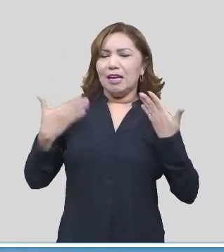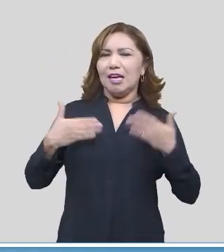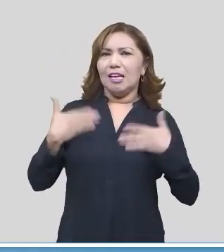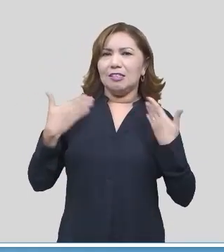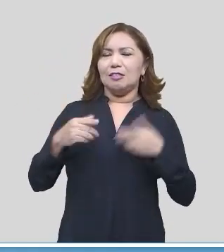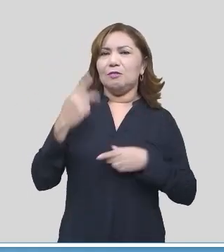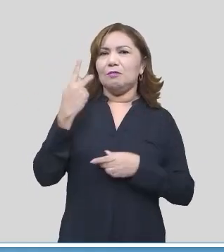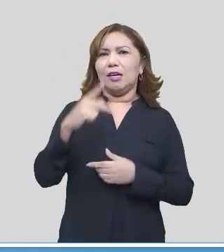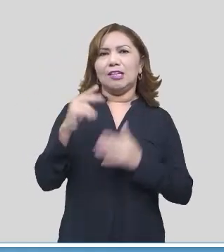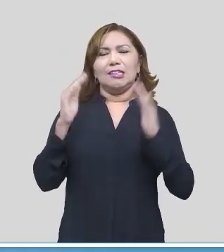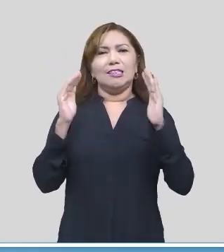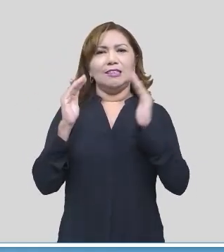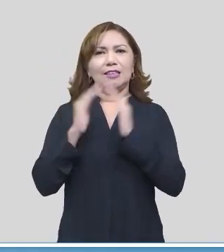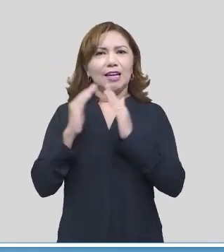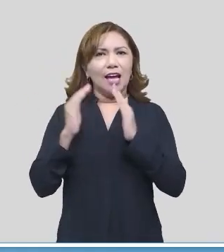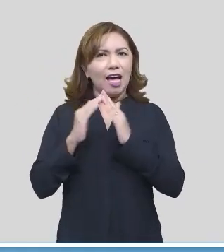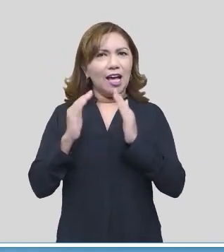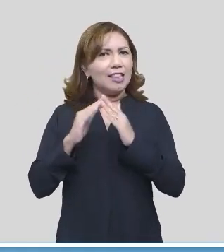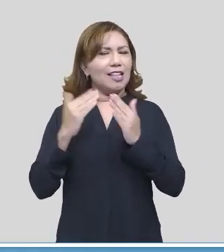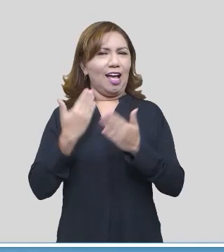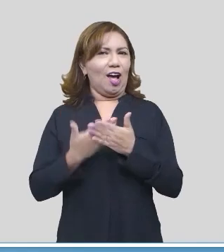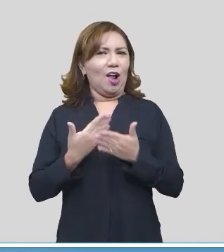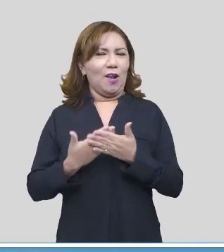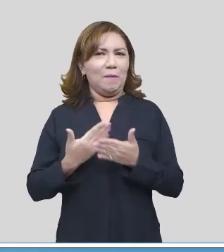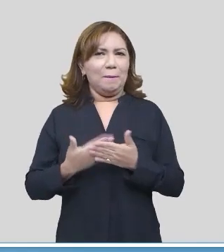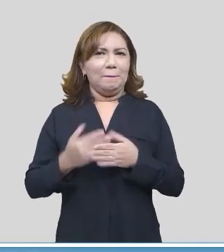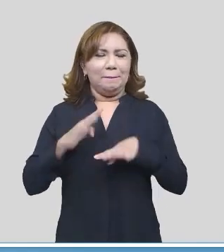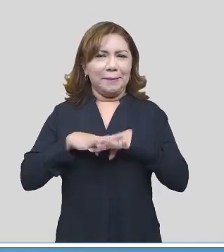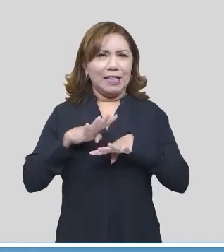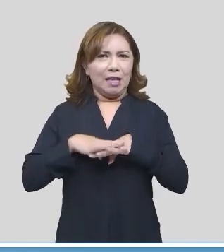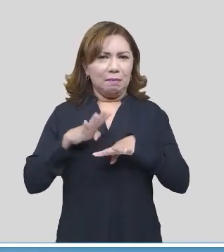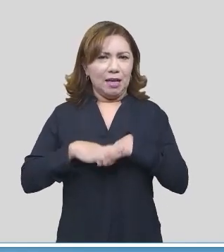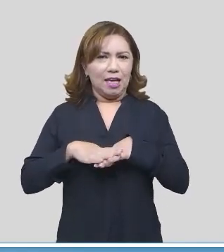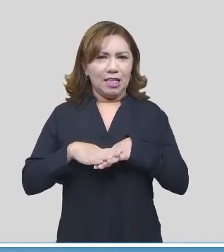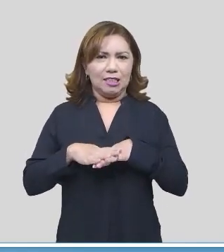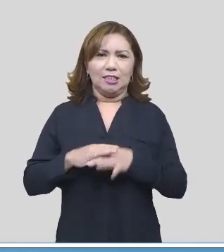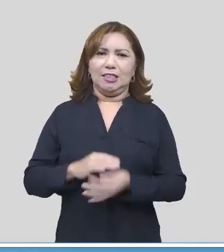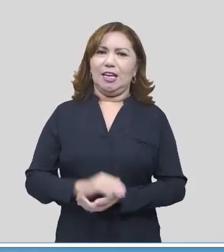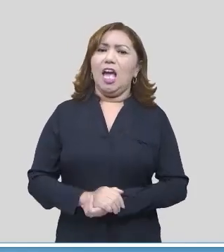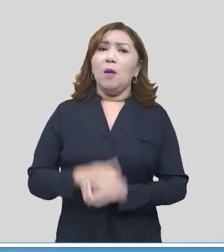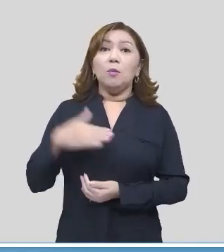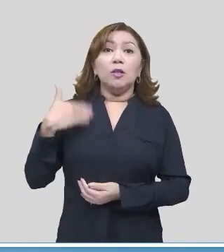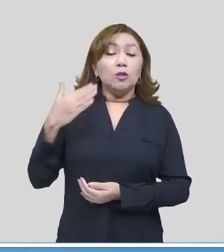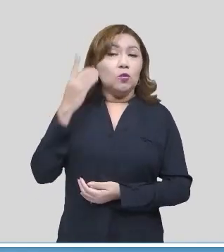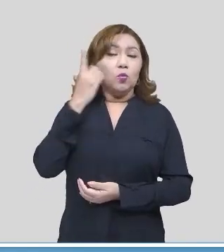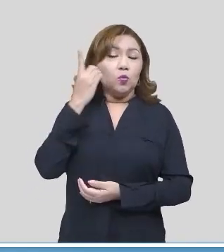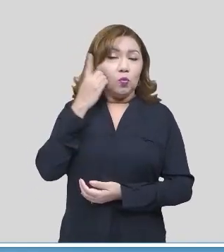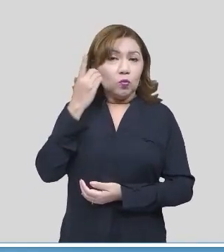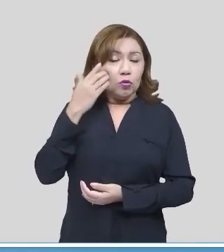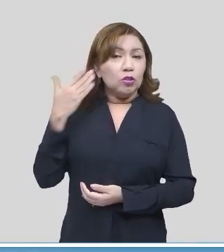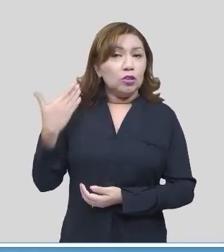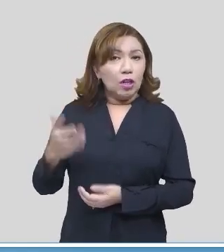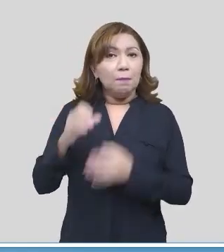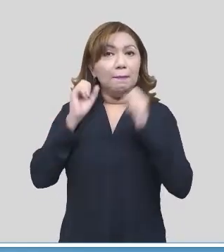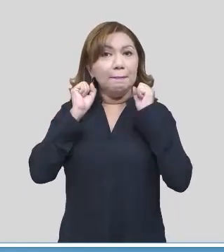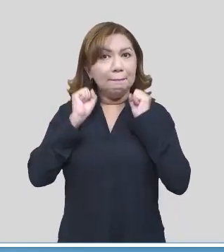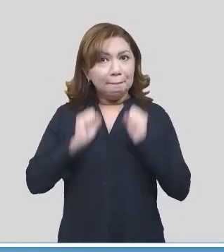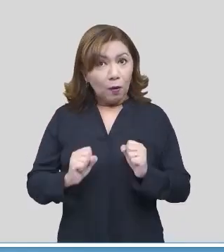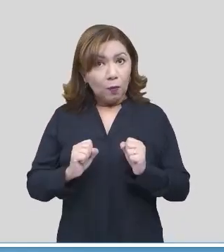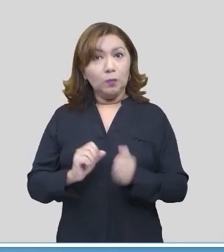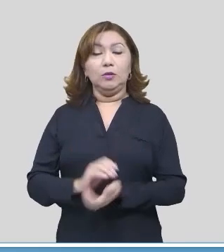você está com a nossa aula de matemática. A matemática está no nosso dia a dia e a matemática pode e deve